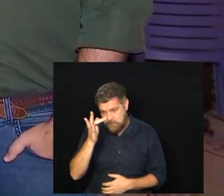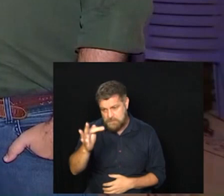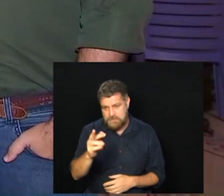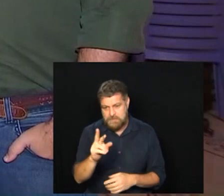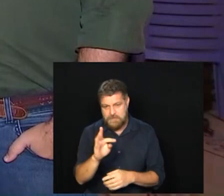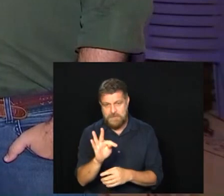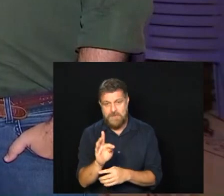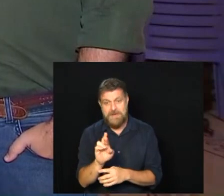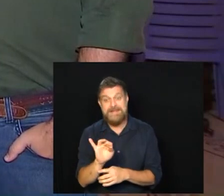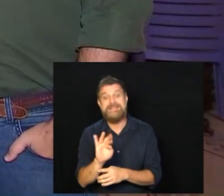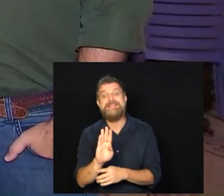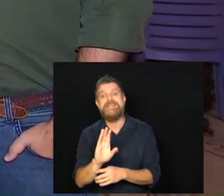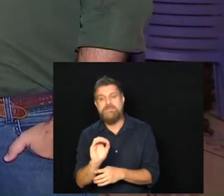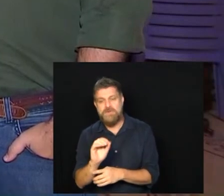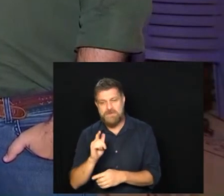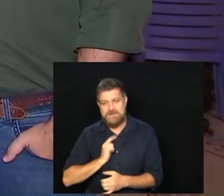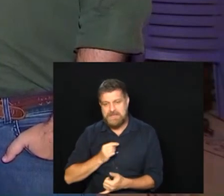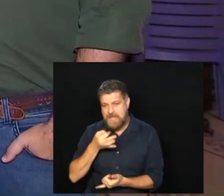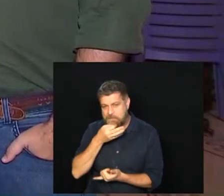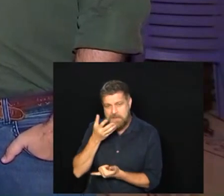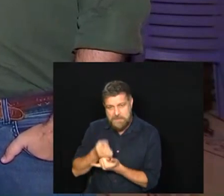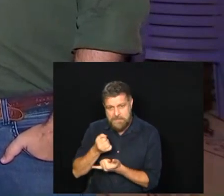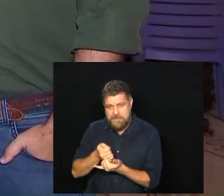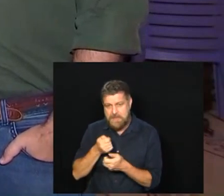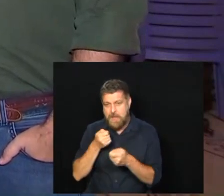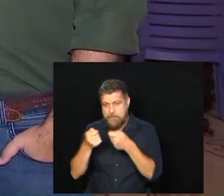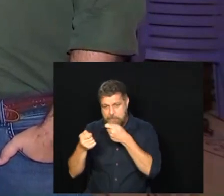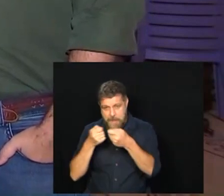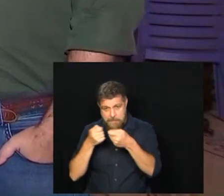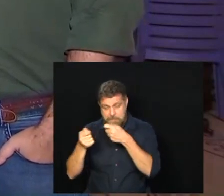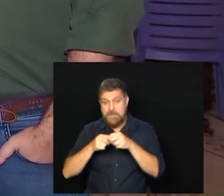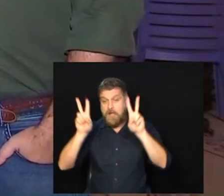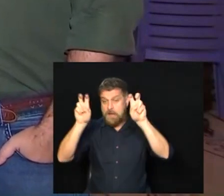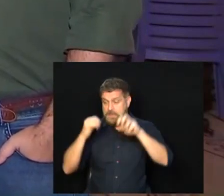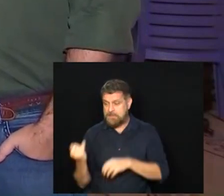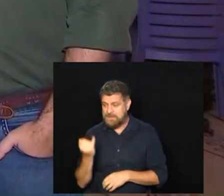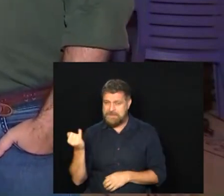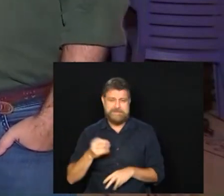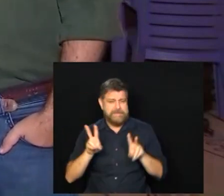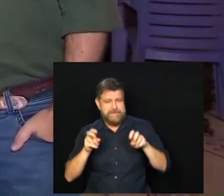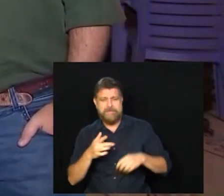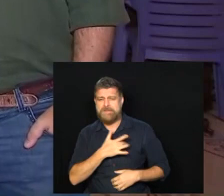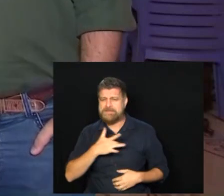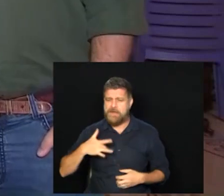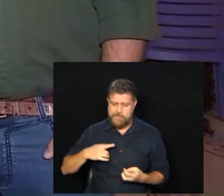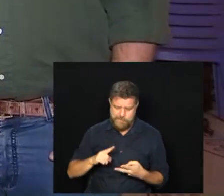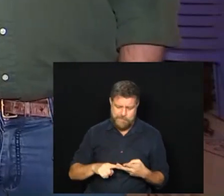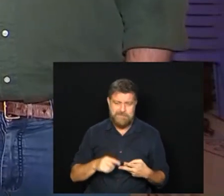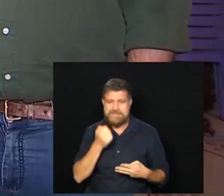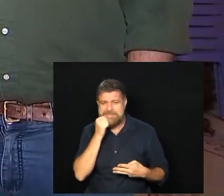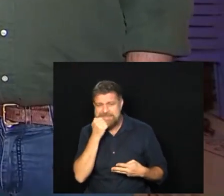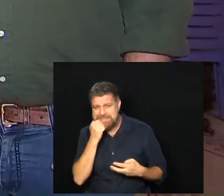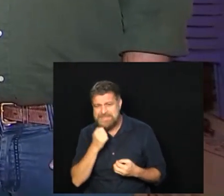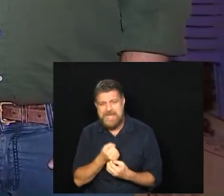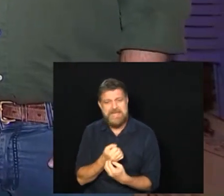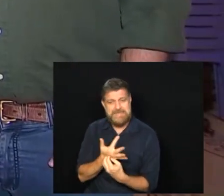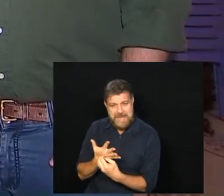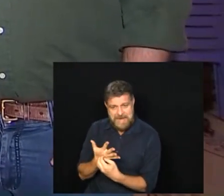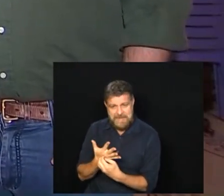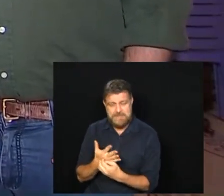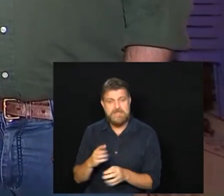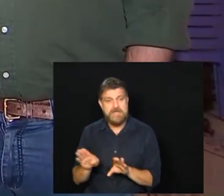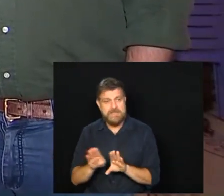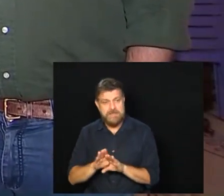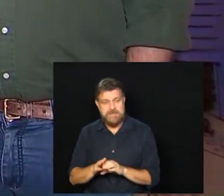pode conferir também esse podcast com muitos entrevistados, temas muito interessantes sobre saúde, ciência, arte. Também está disponível